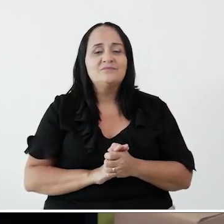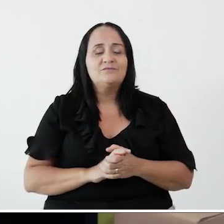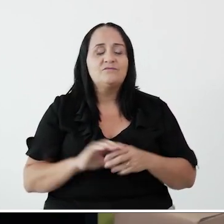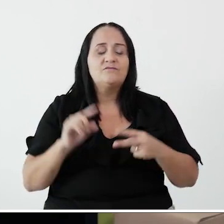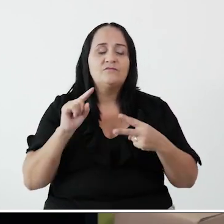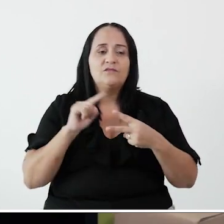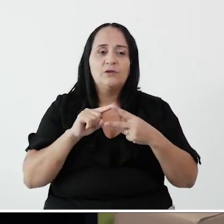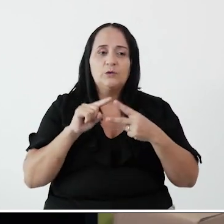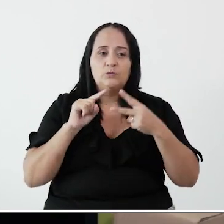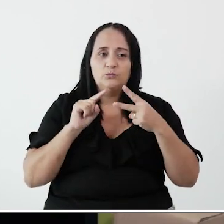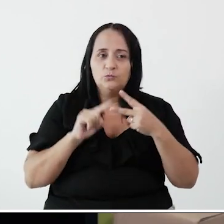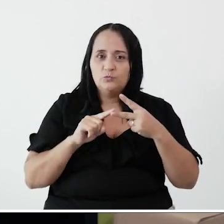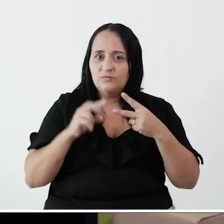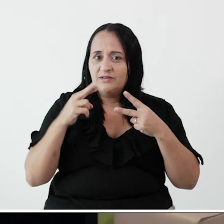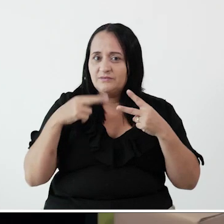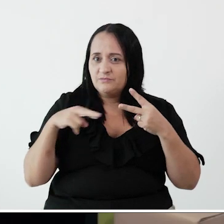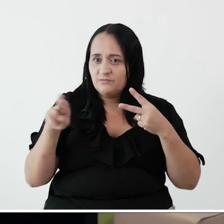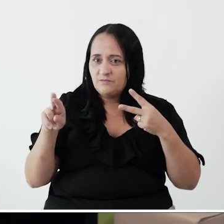duas revisões.